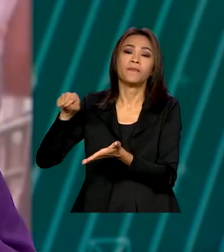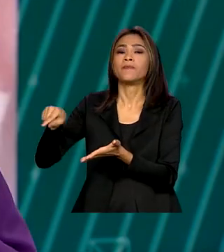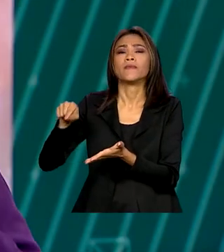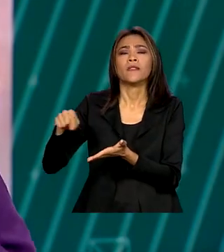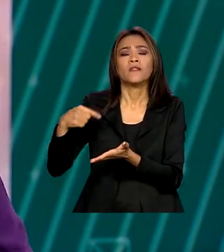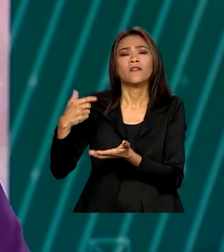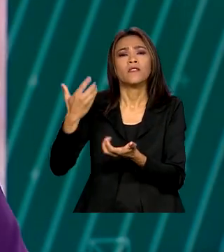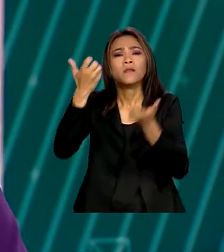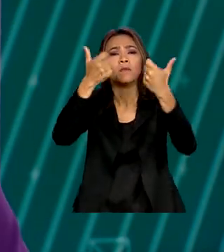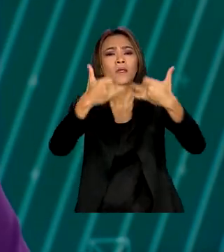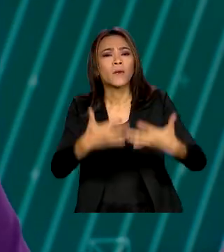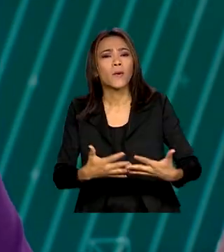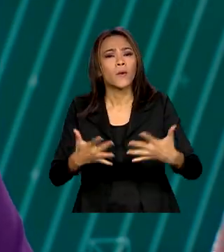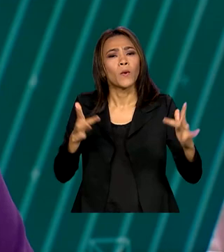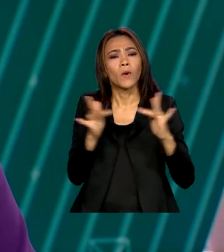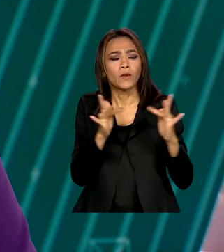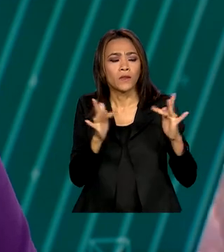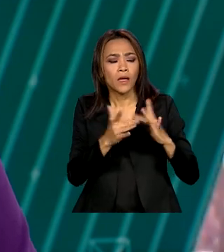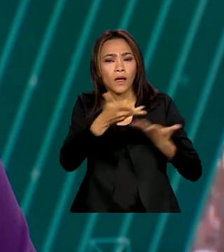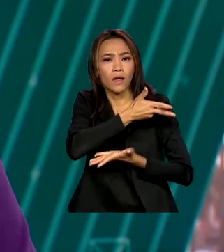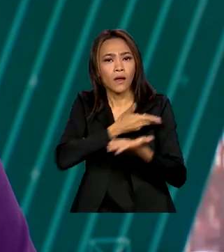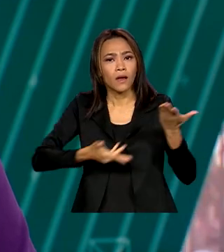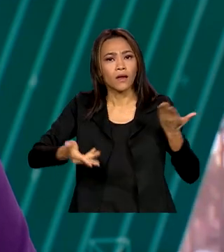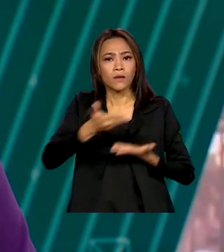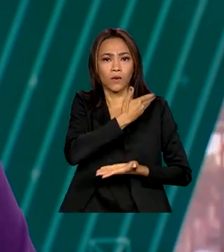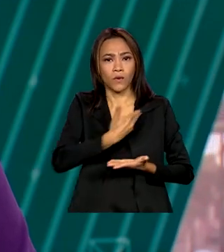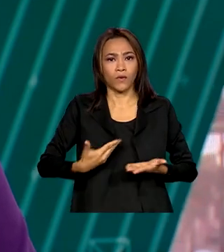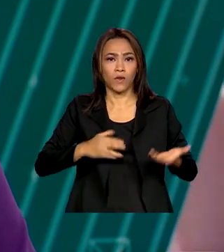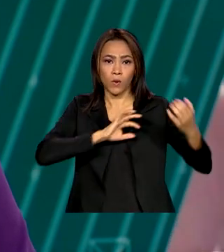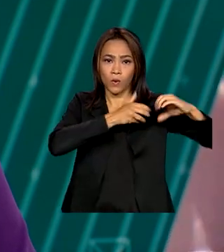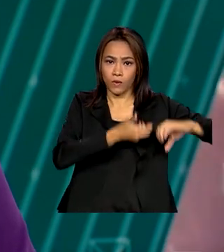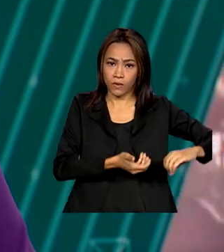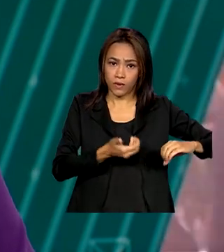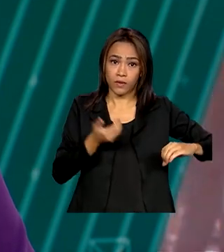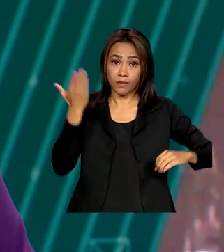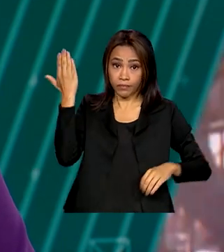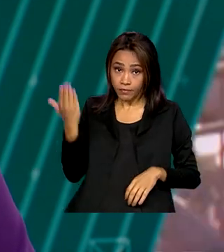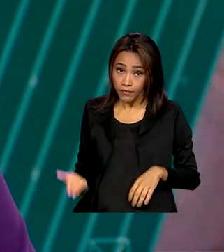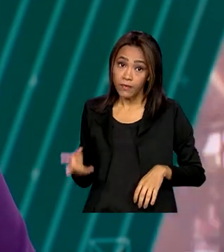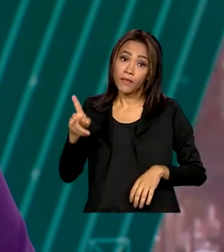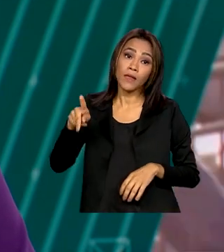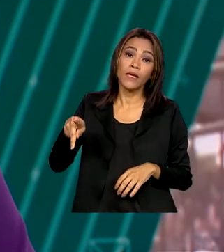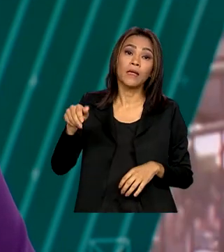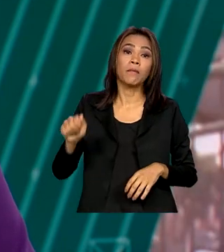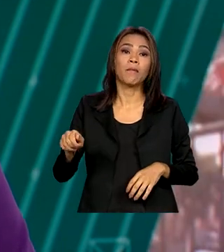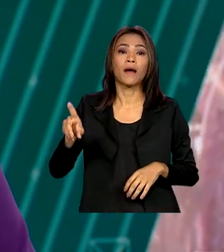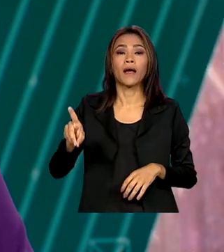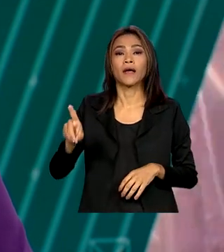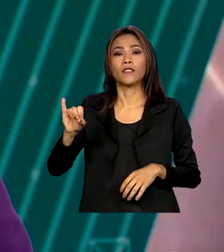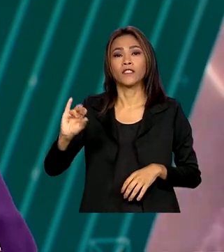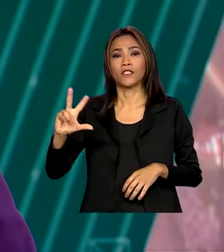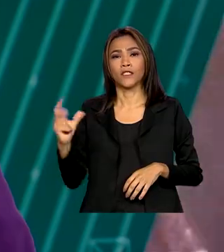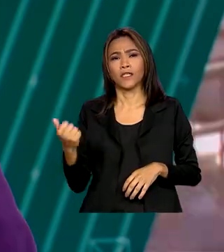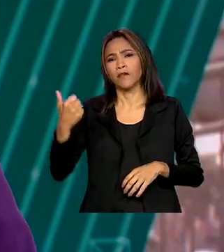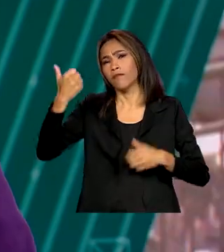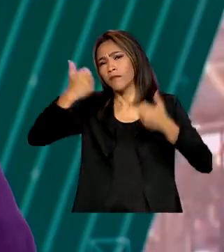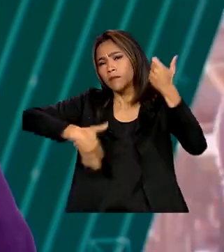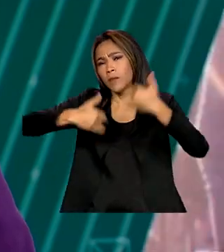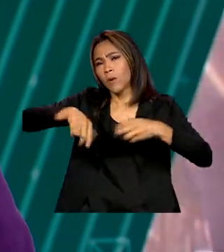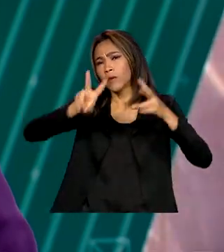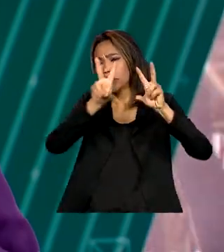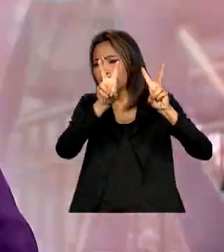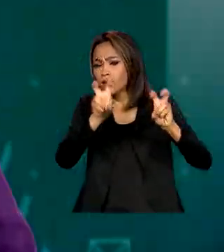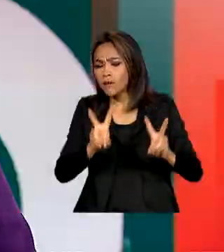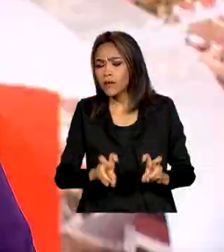relação do governo com o Congresso Nacional. Padilha destacou algumas pautas consideradas prioritárias e disse que a expectativa do